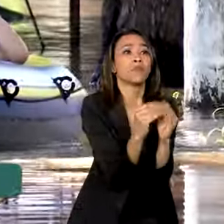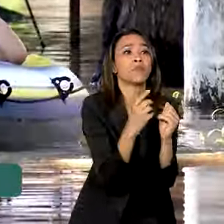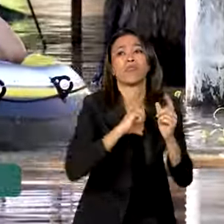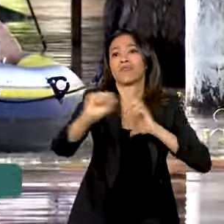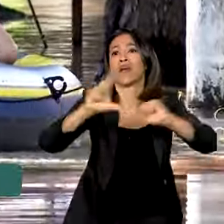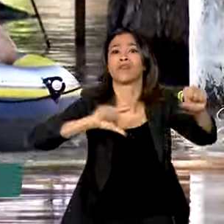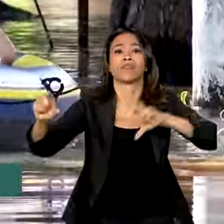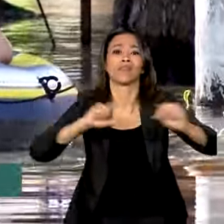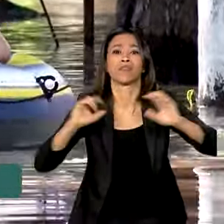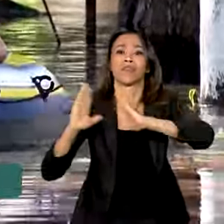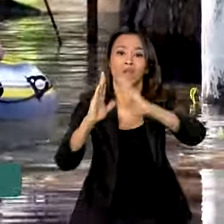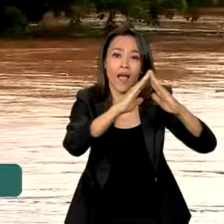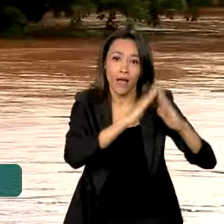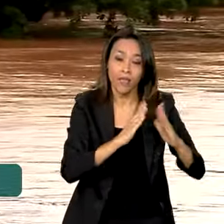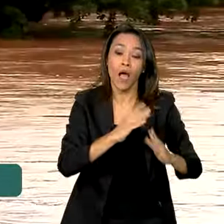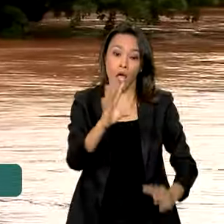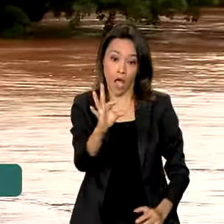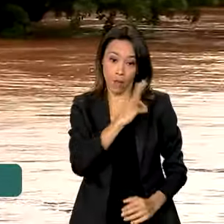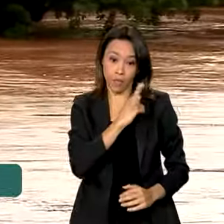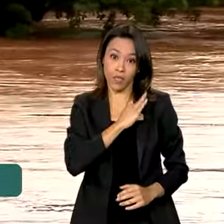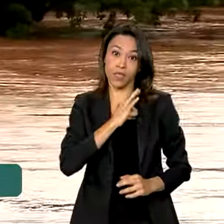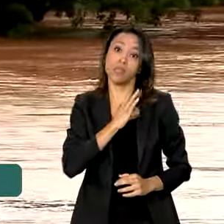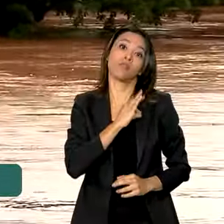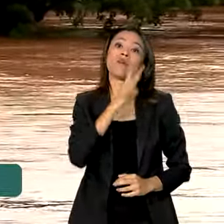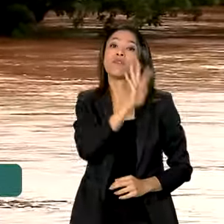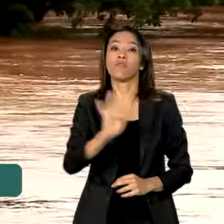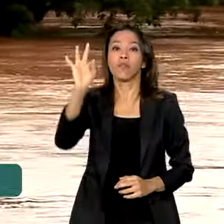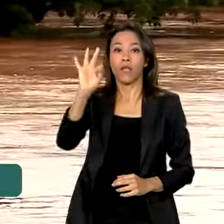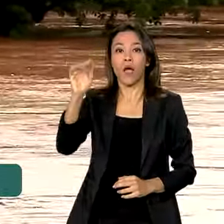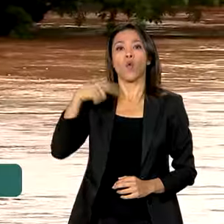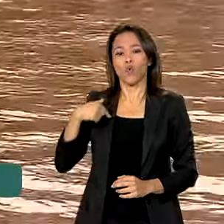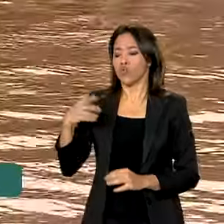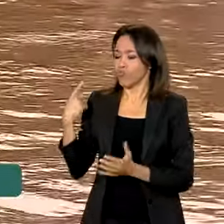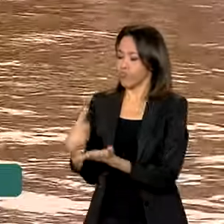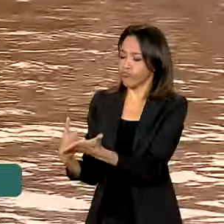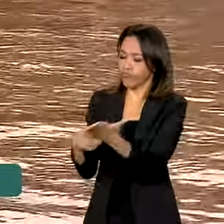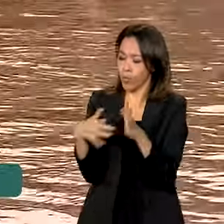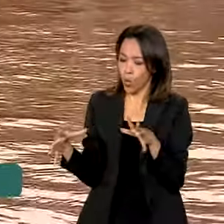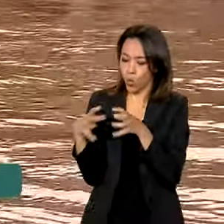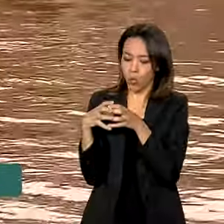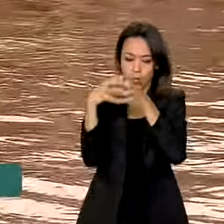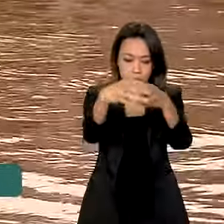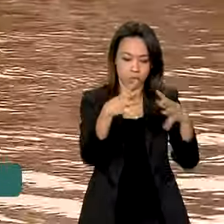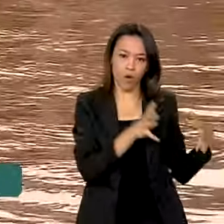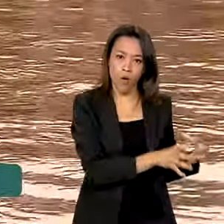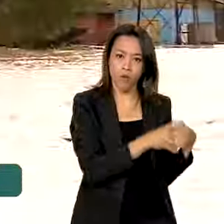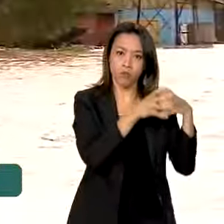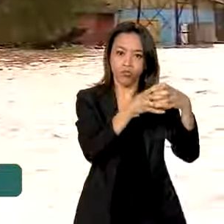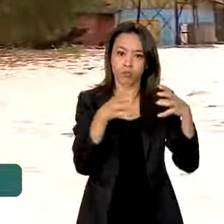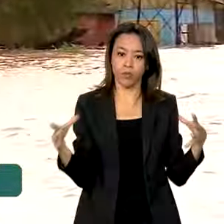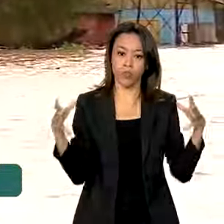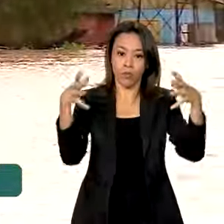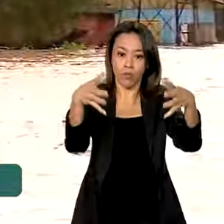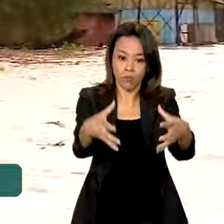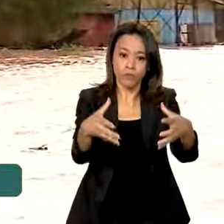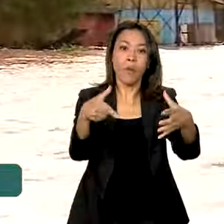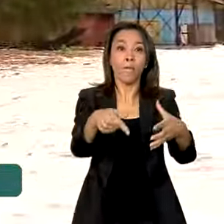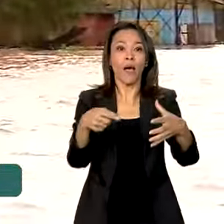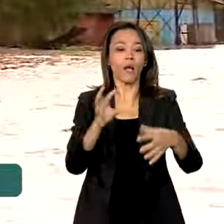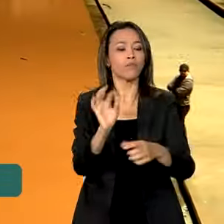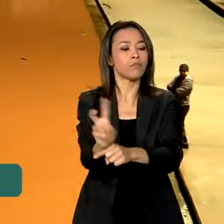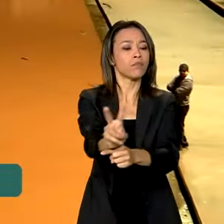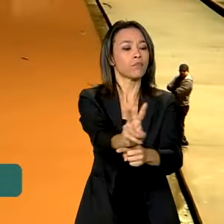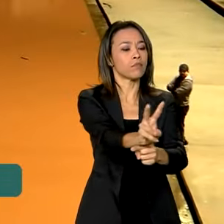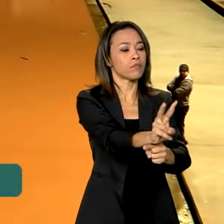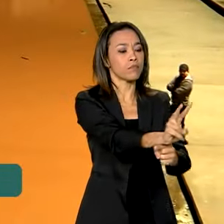suas casas, a PF passou a empregar todas as suas equipes em ações de segurança pública por meio de